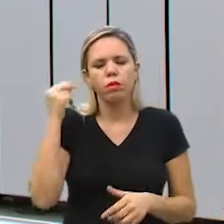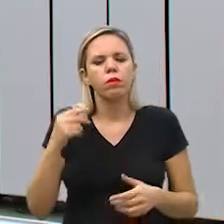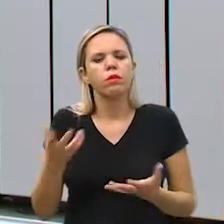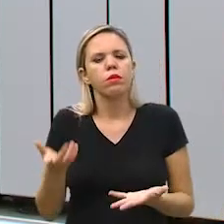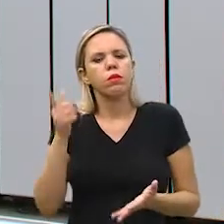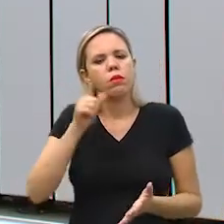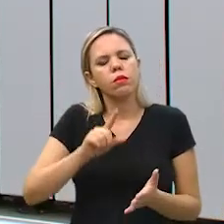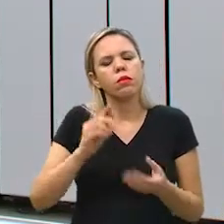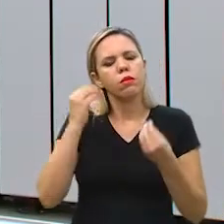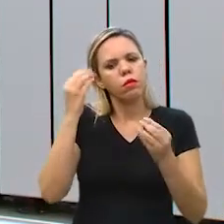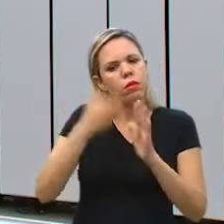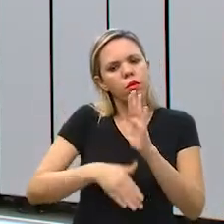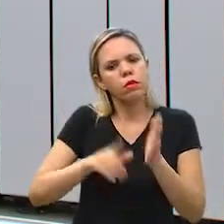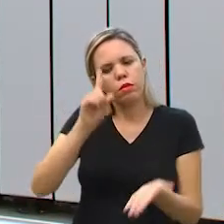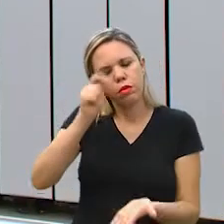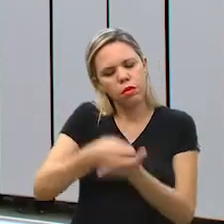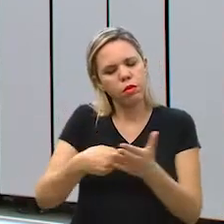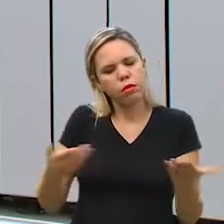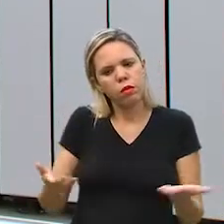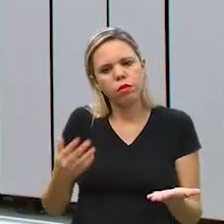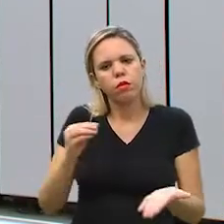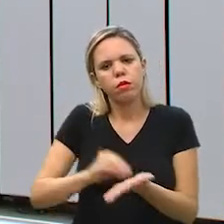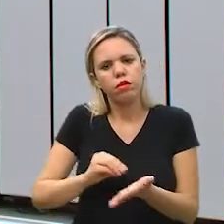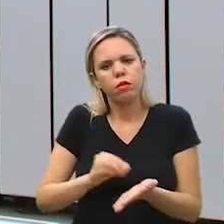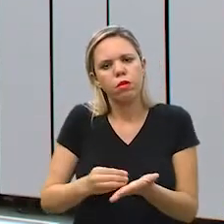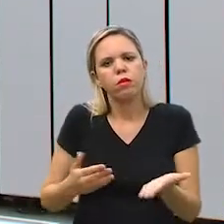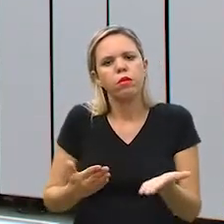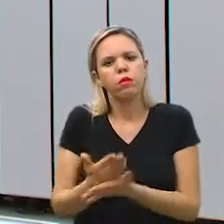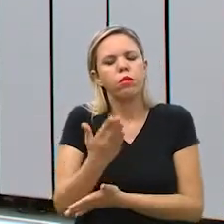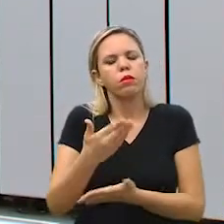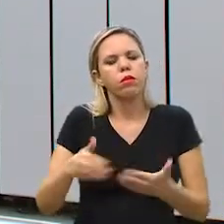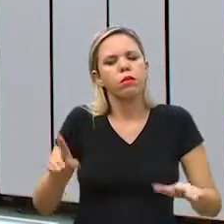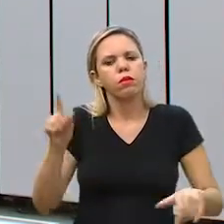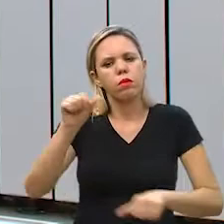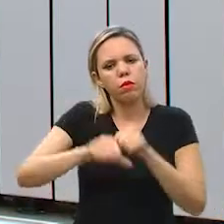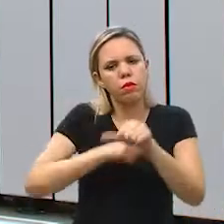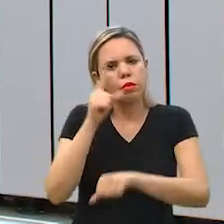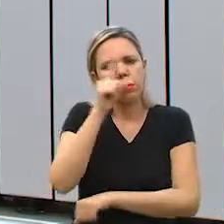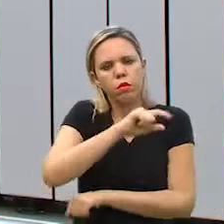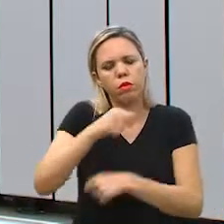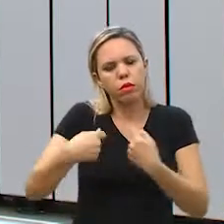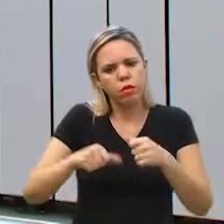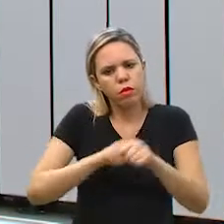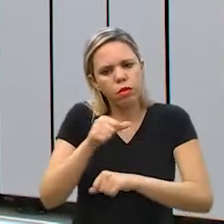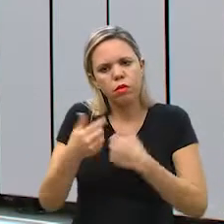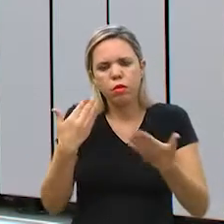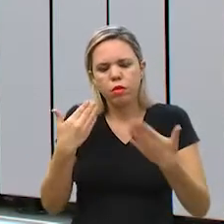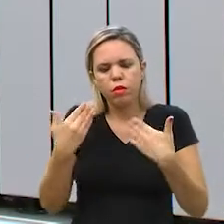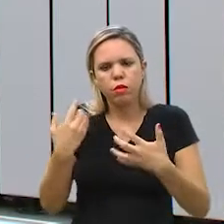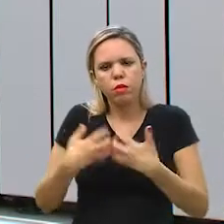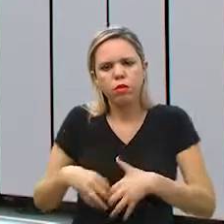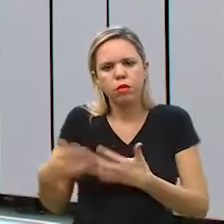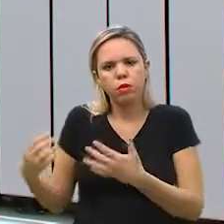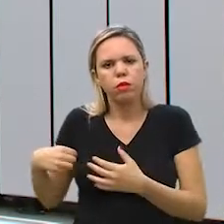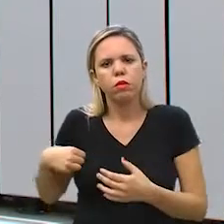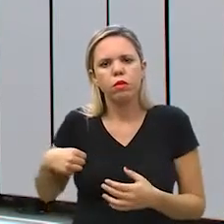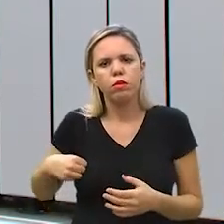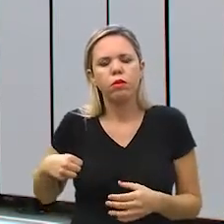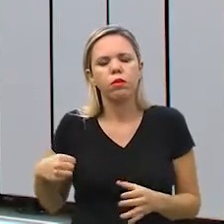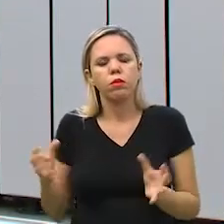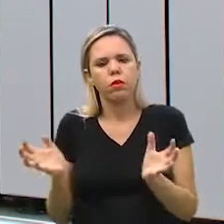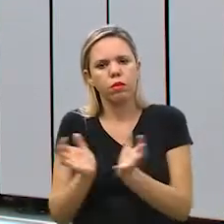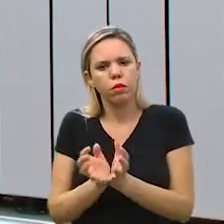quer garantia. Hoje é precário a autorização. Temos que mudar isso. Por isso que nós estamos discutindo na